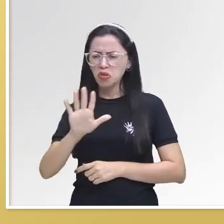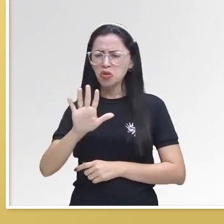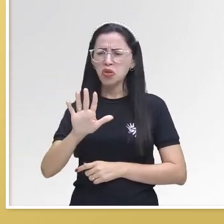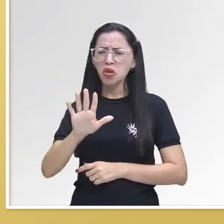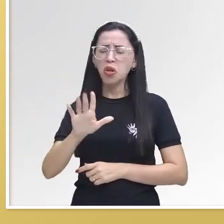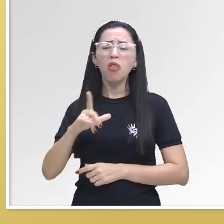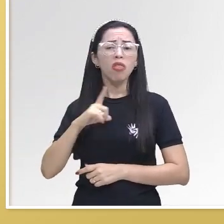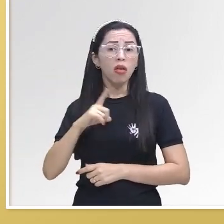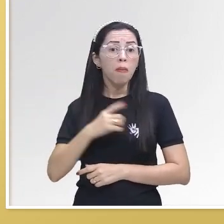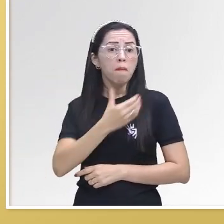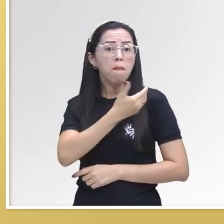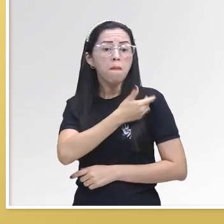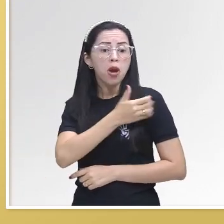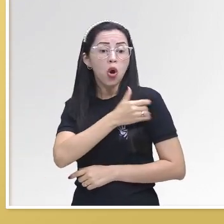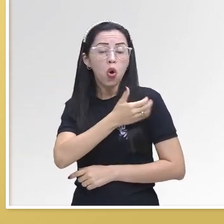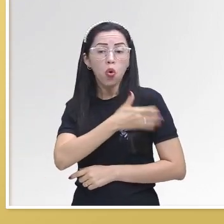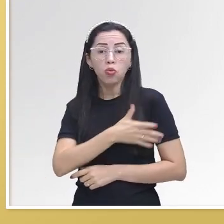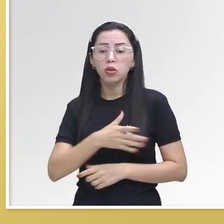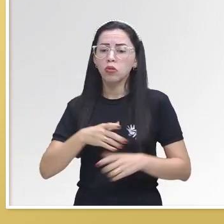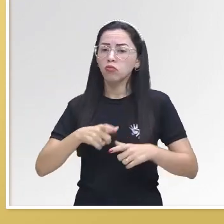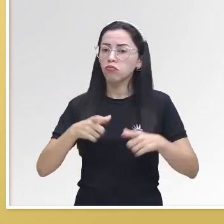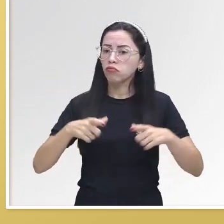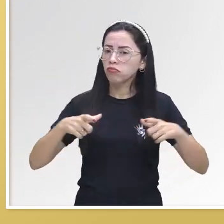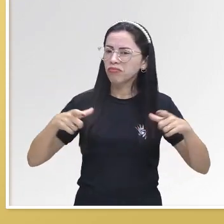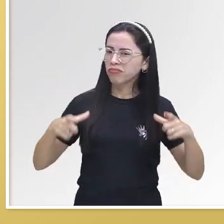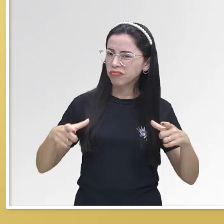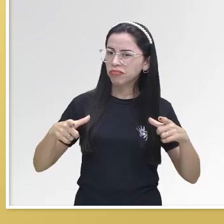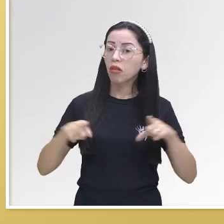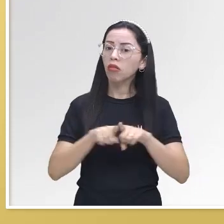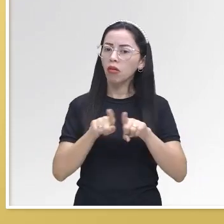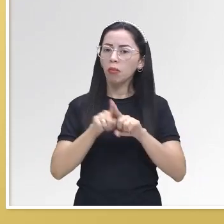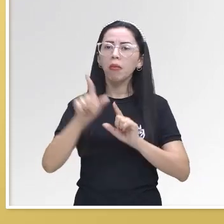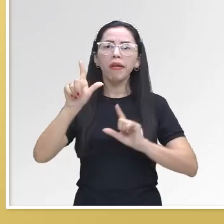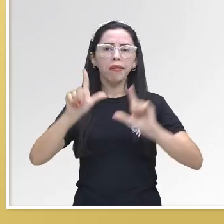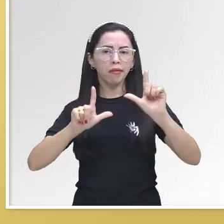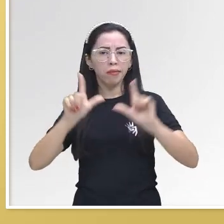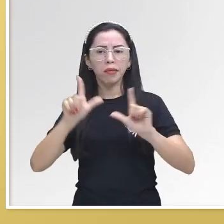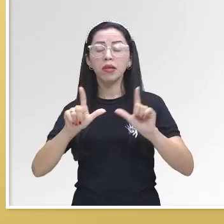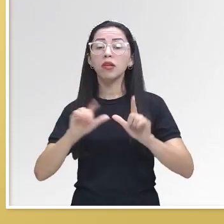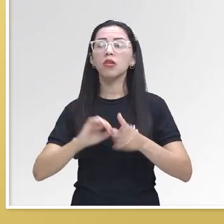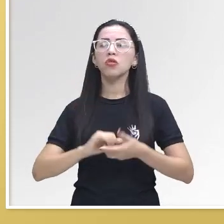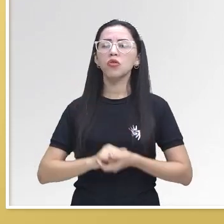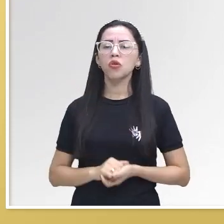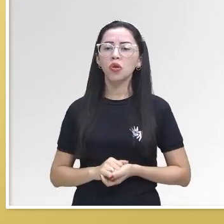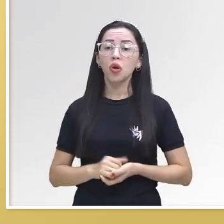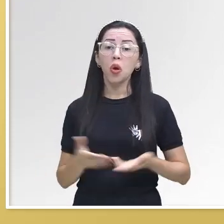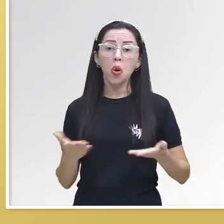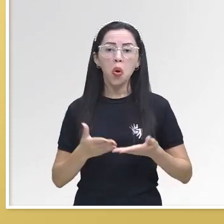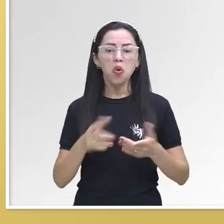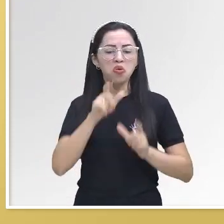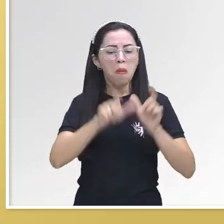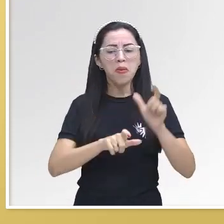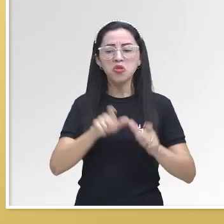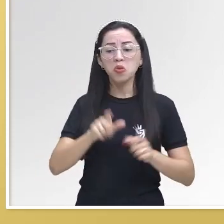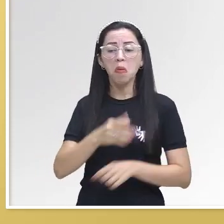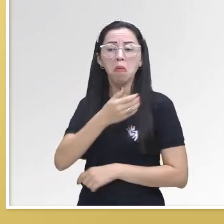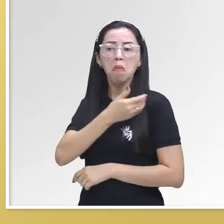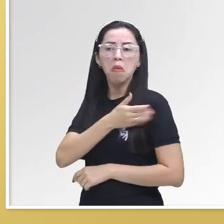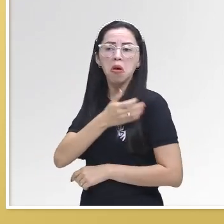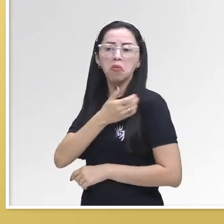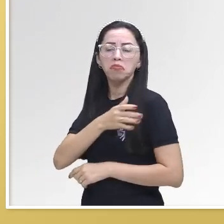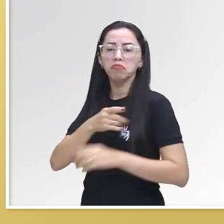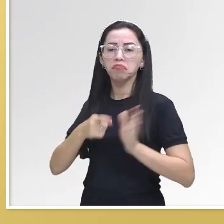tem tomado conta da mídia. E hoje, os xenofóbicos não fazem a menor questão